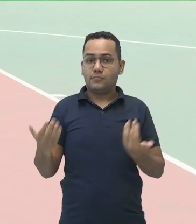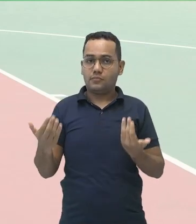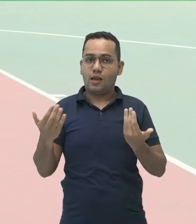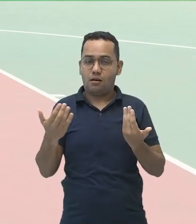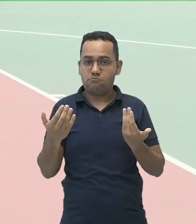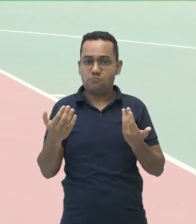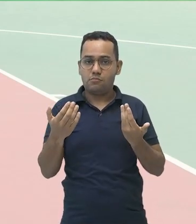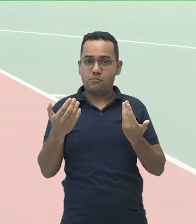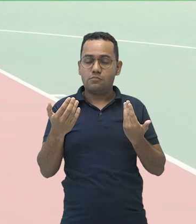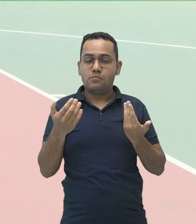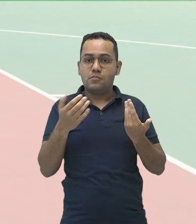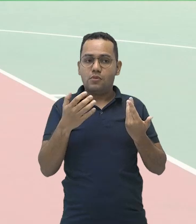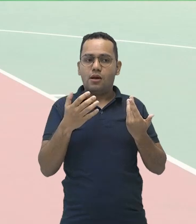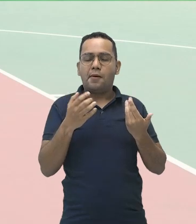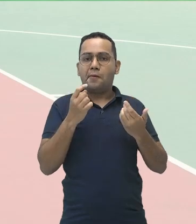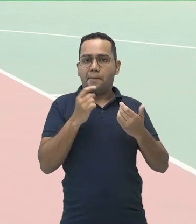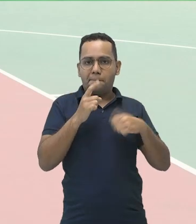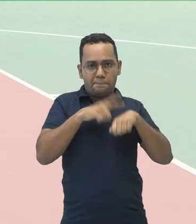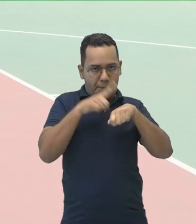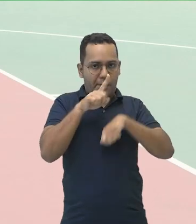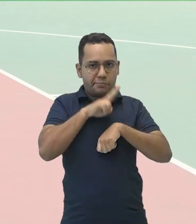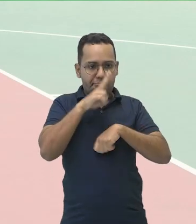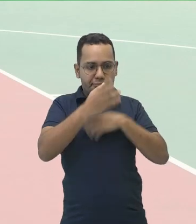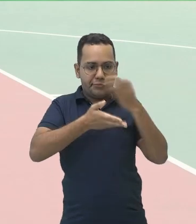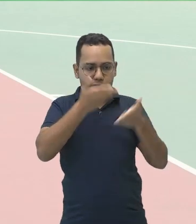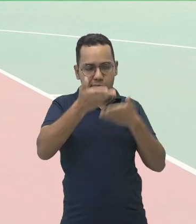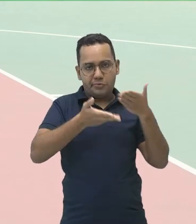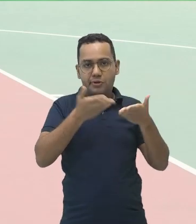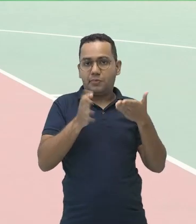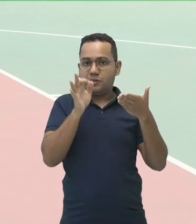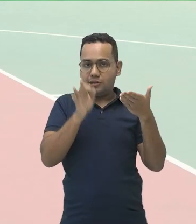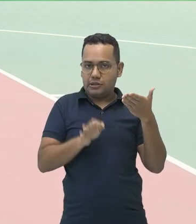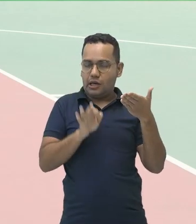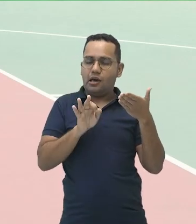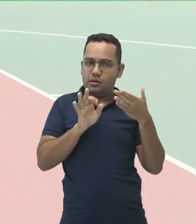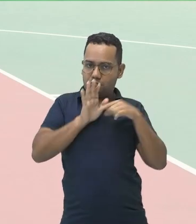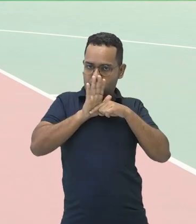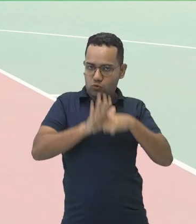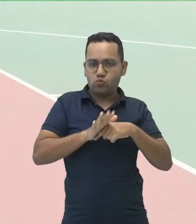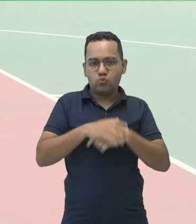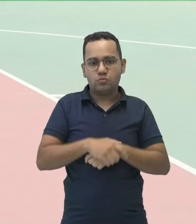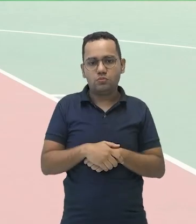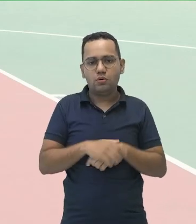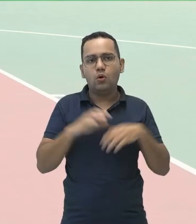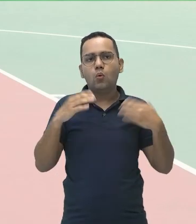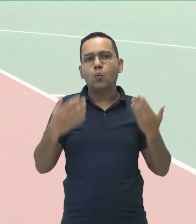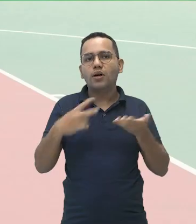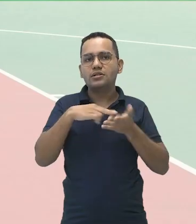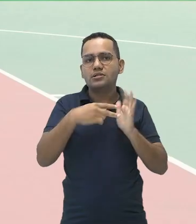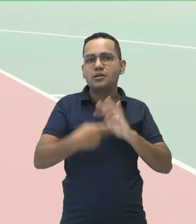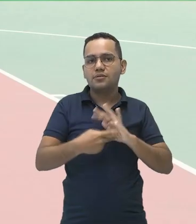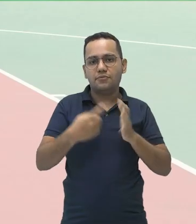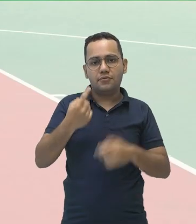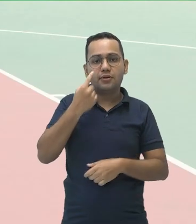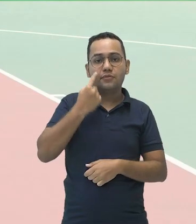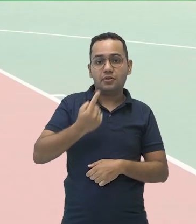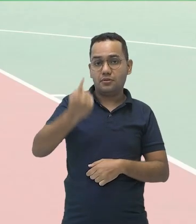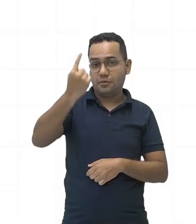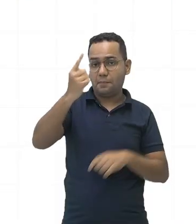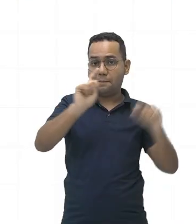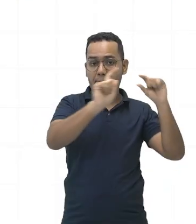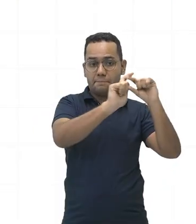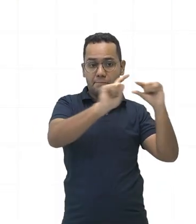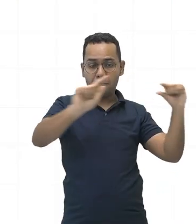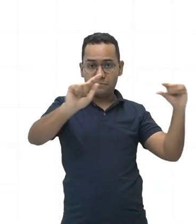devemos prestar a esse tipo de acidente, eu quero definir para vocês o que seria um traumatismo de boca e dentes. Vamos